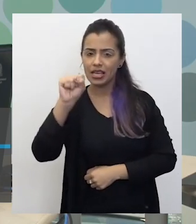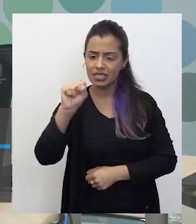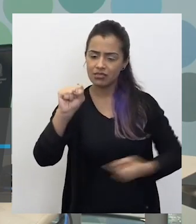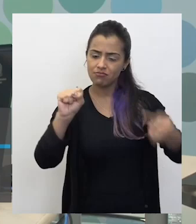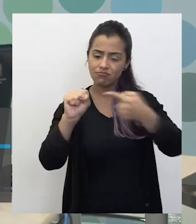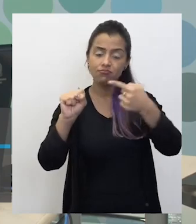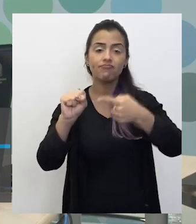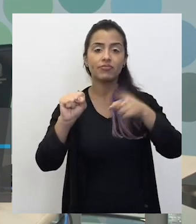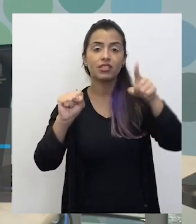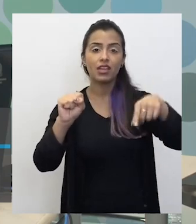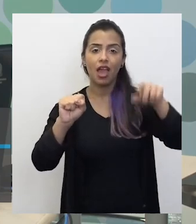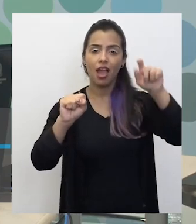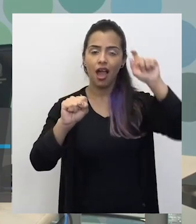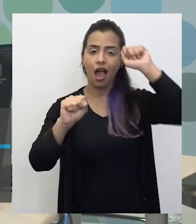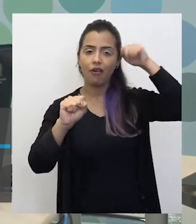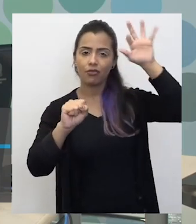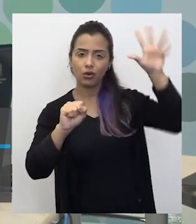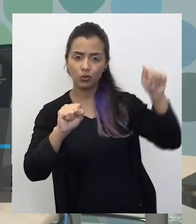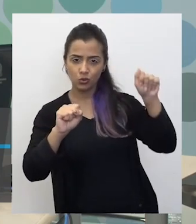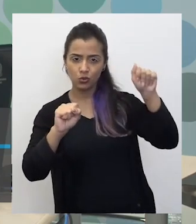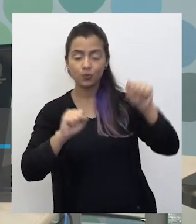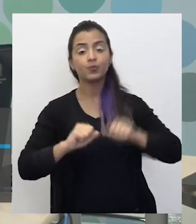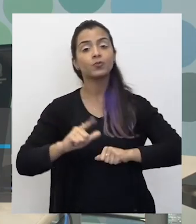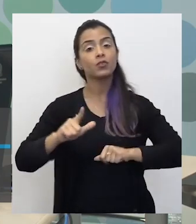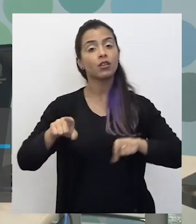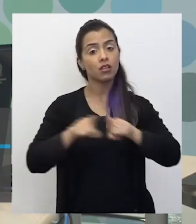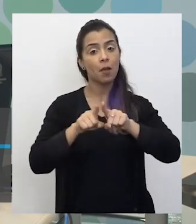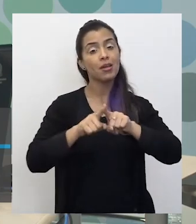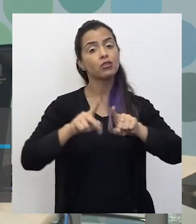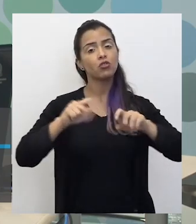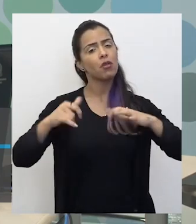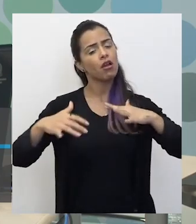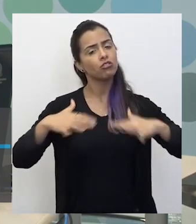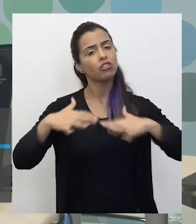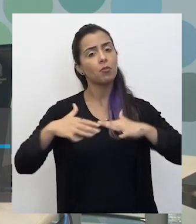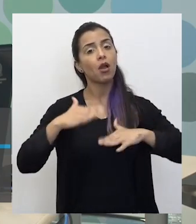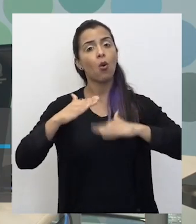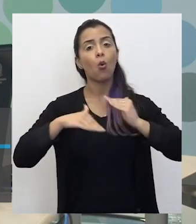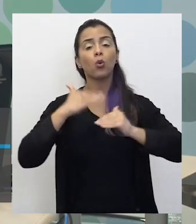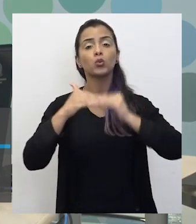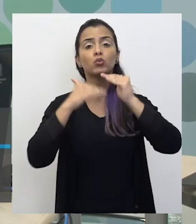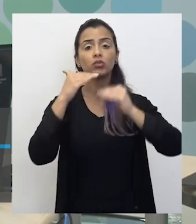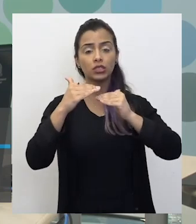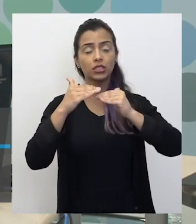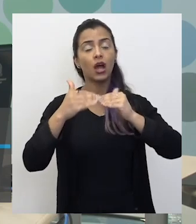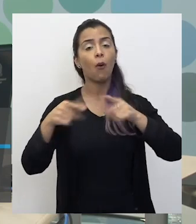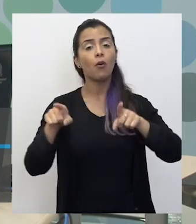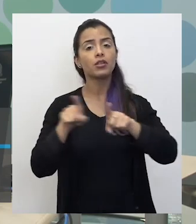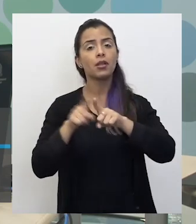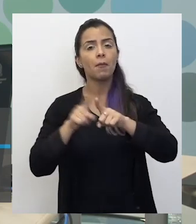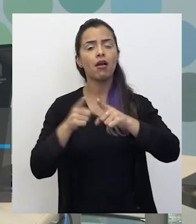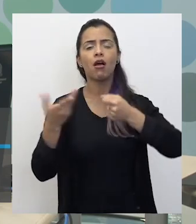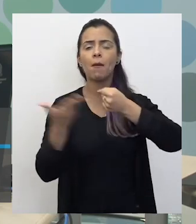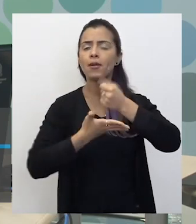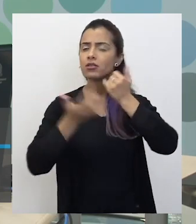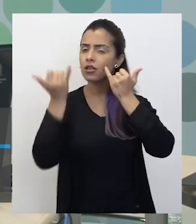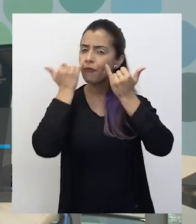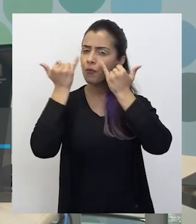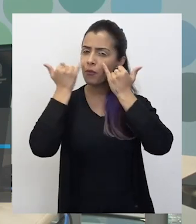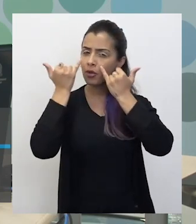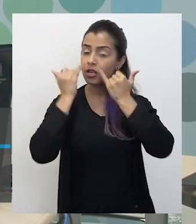do Sul, Nós falamos um pouquinho da dinâmica, da construção, até falamos com base em dados apresentados